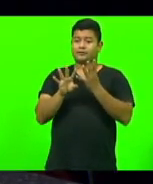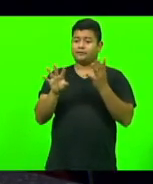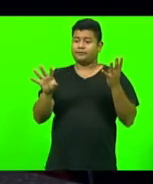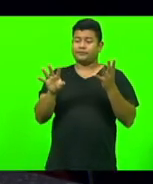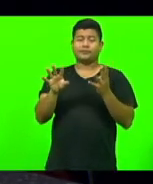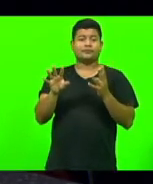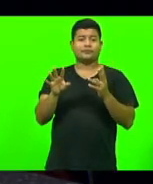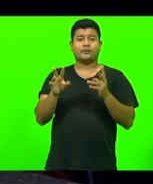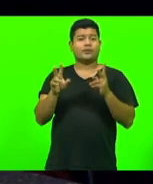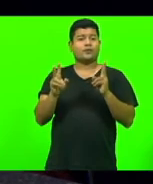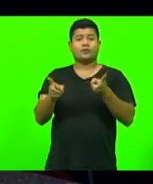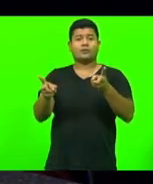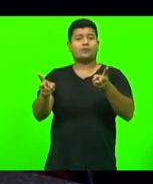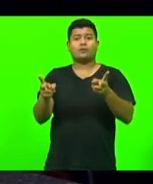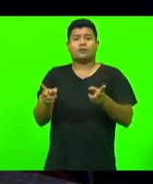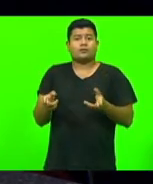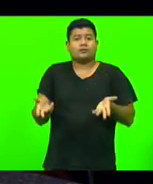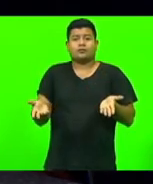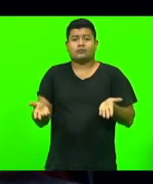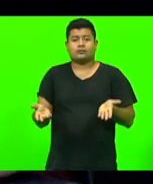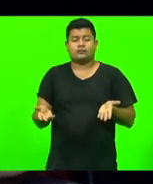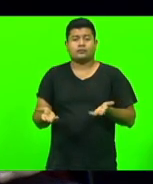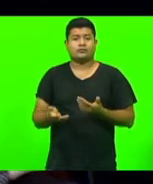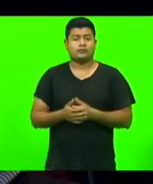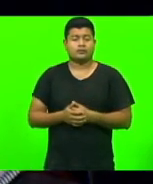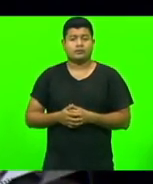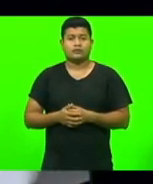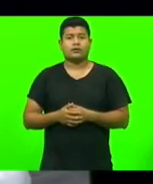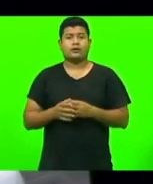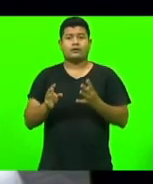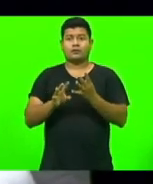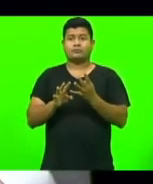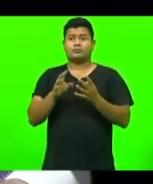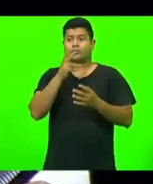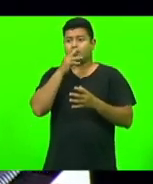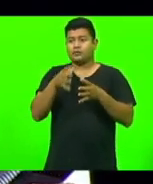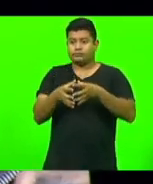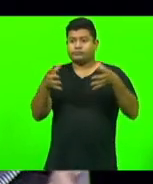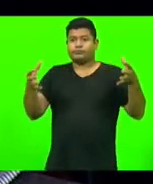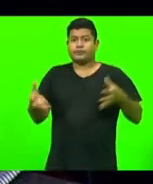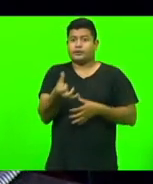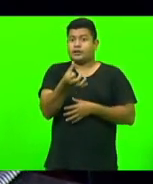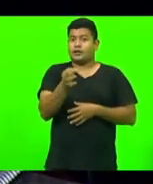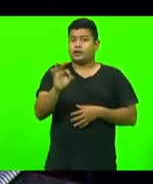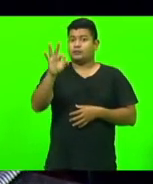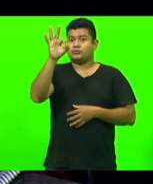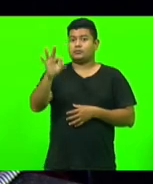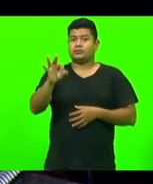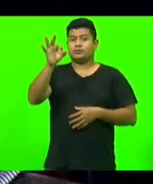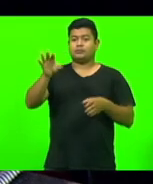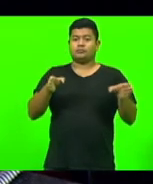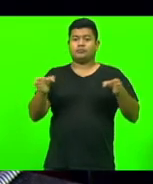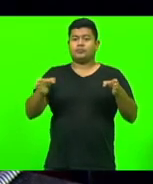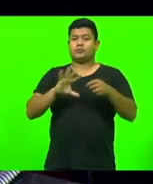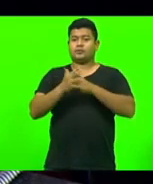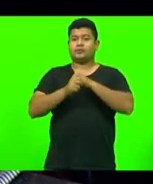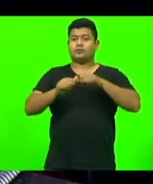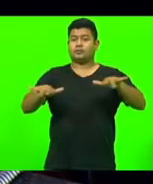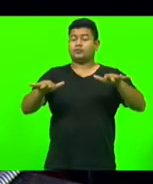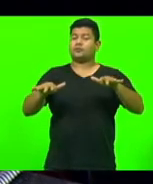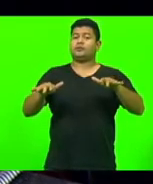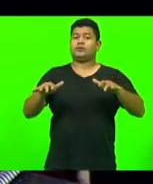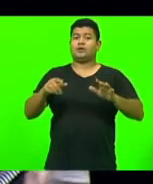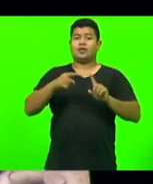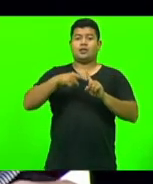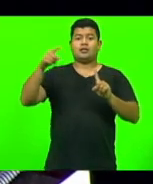do lugar. A fila cresceu cerca de 60% durante a pandemia e os